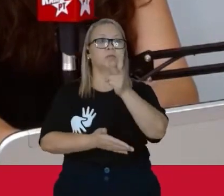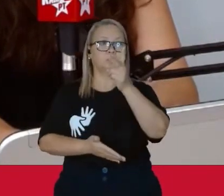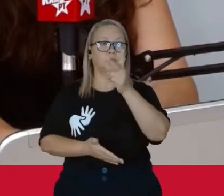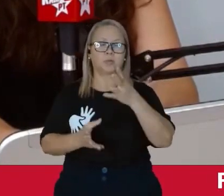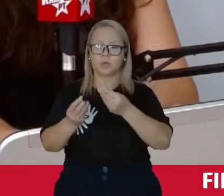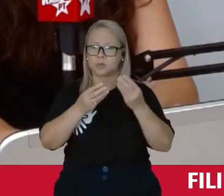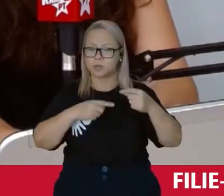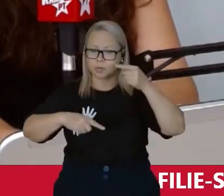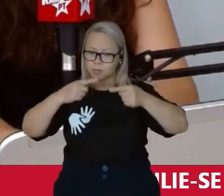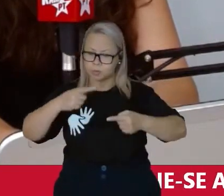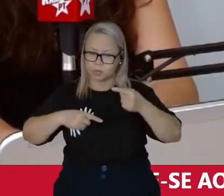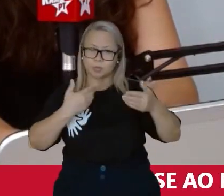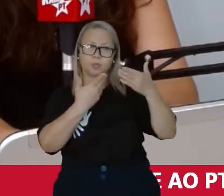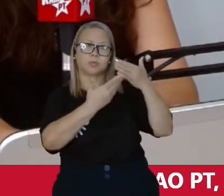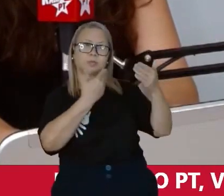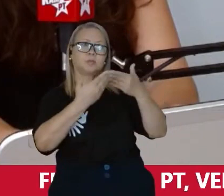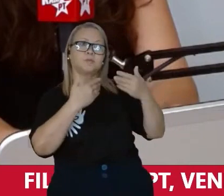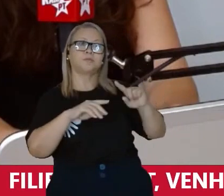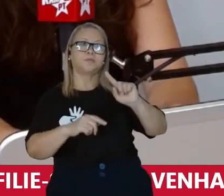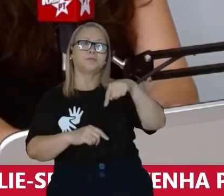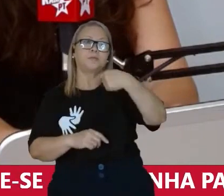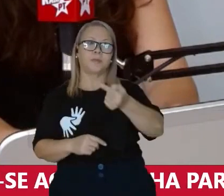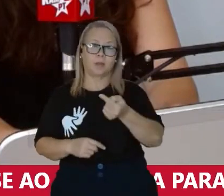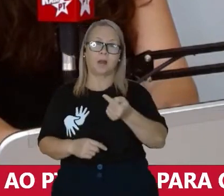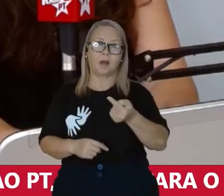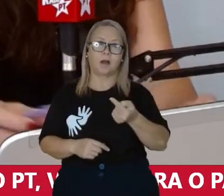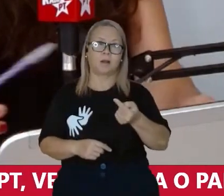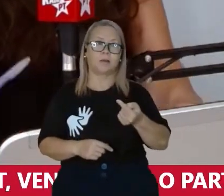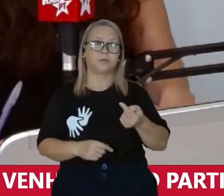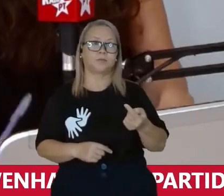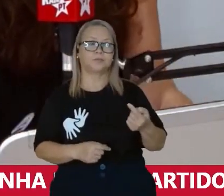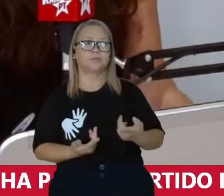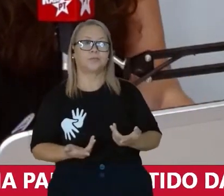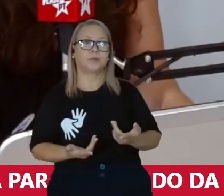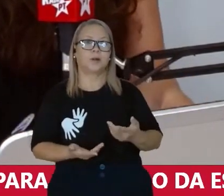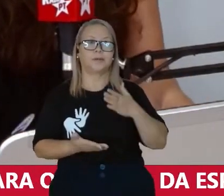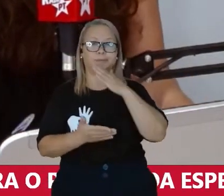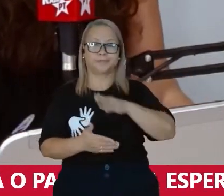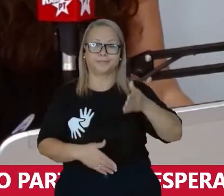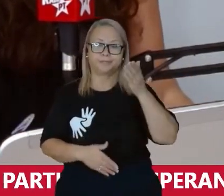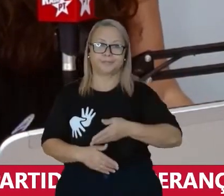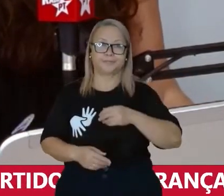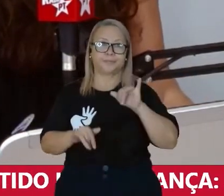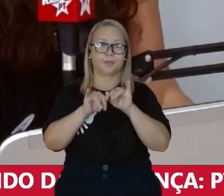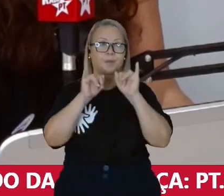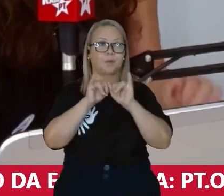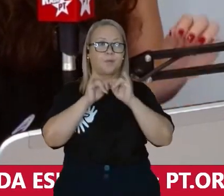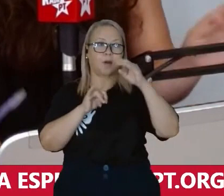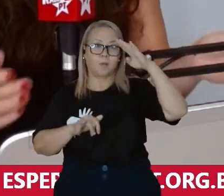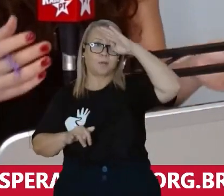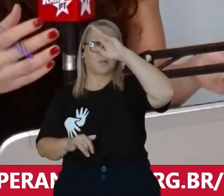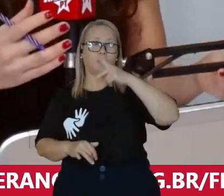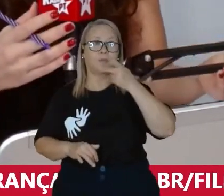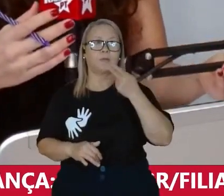para debater, além de rebater as bobagens que o Bolsonaro está falando. E, inclusive, eu acho que